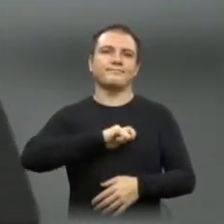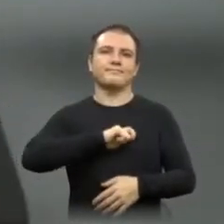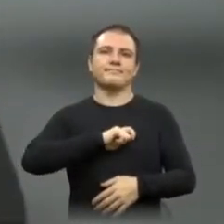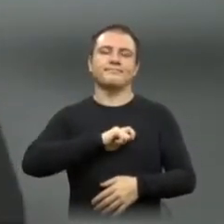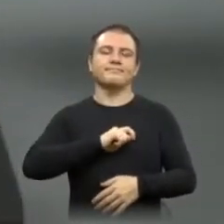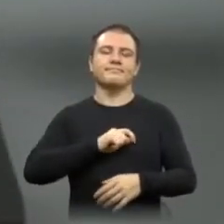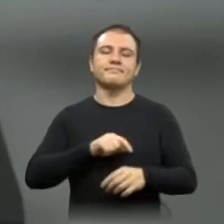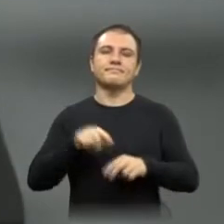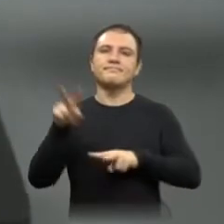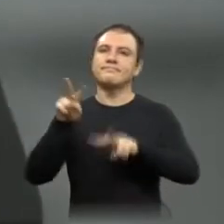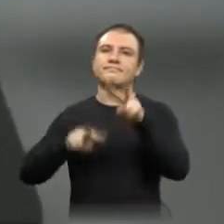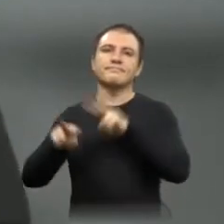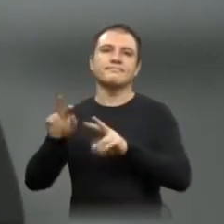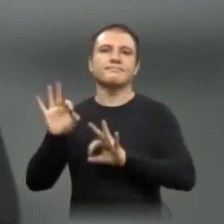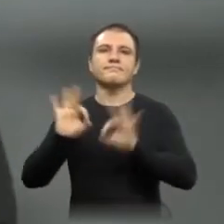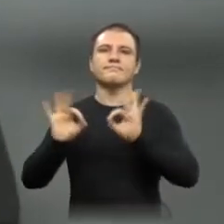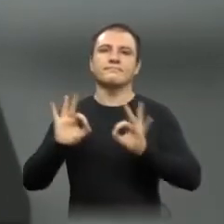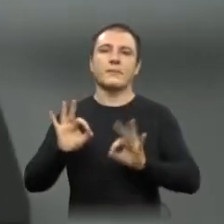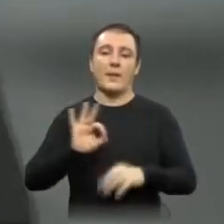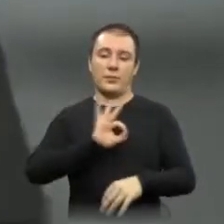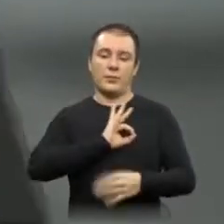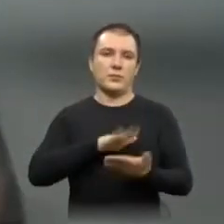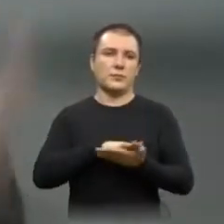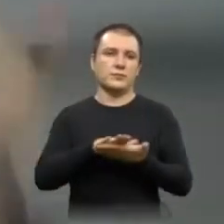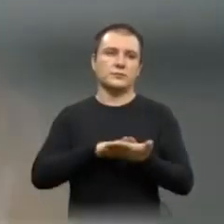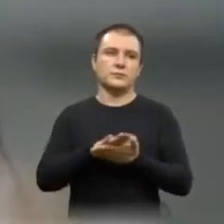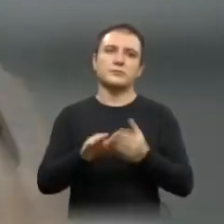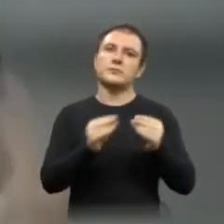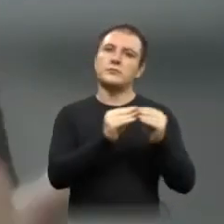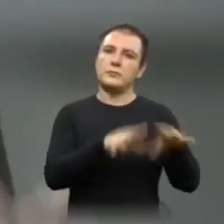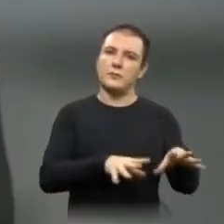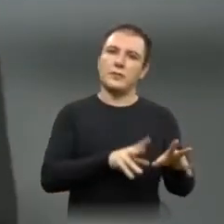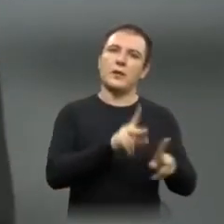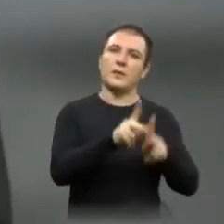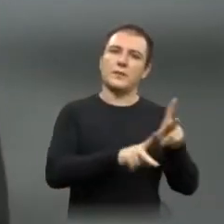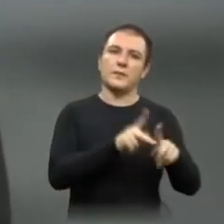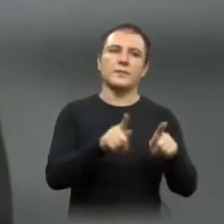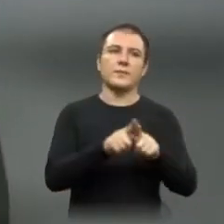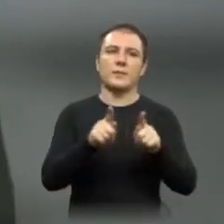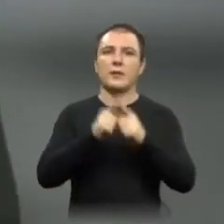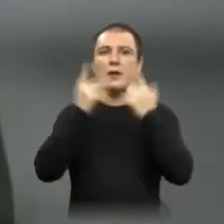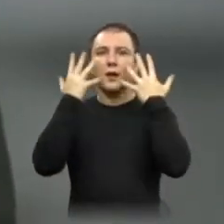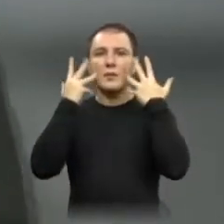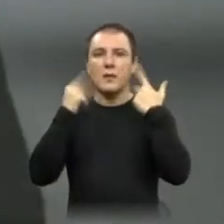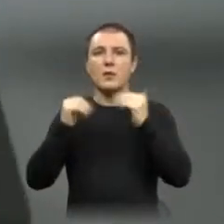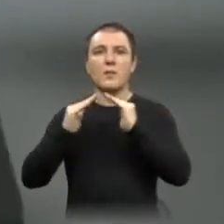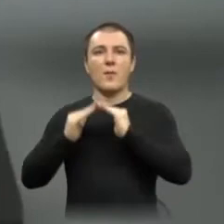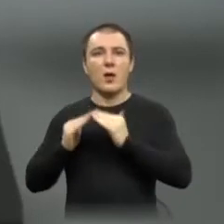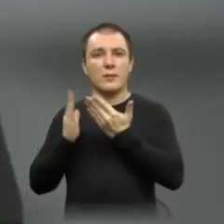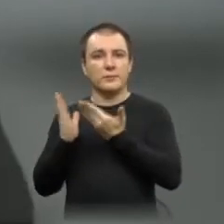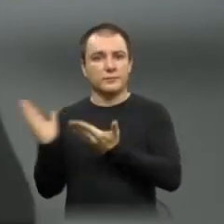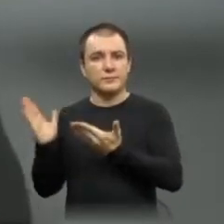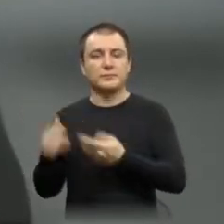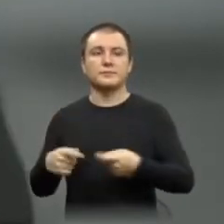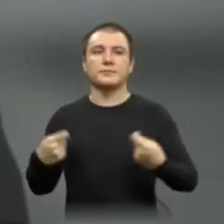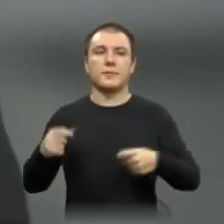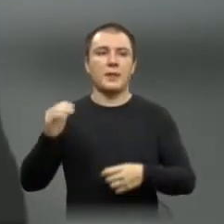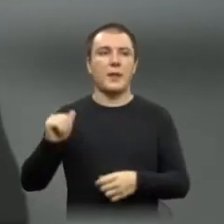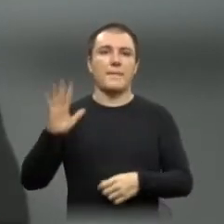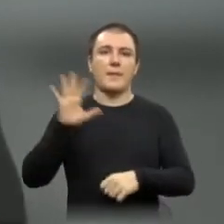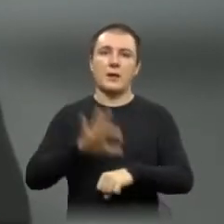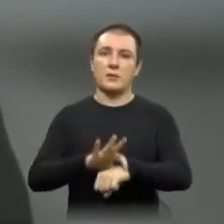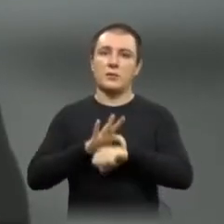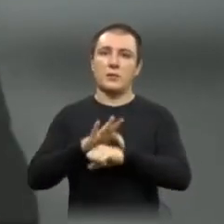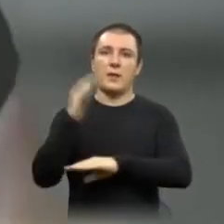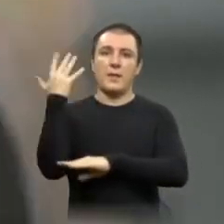municipal sem policiamento isso é prejudicial para as pessoas pelos animais que habitam ali Precisamos de mais